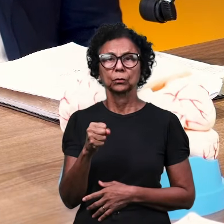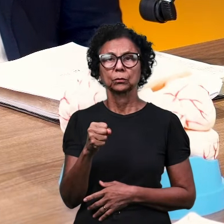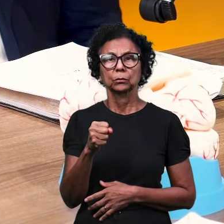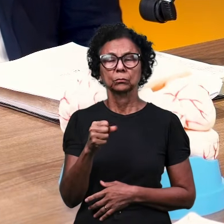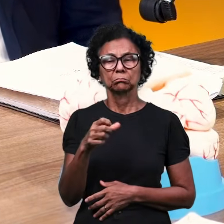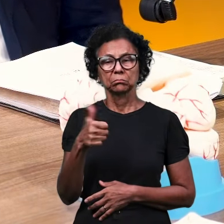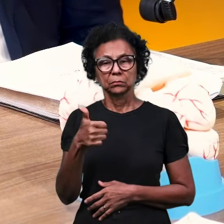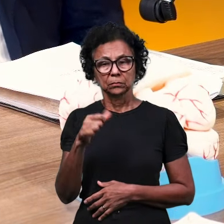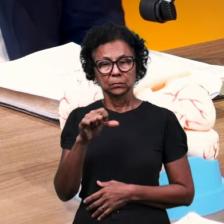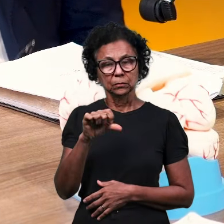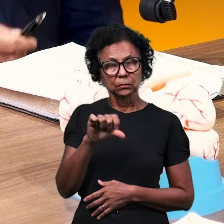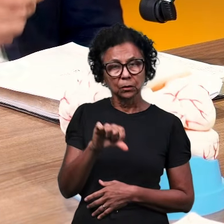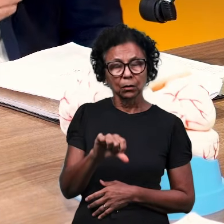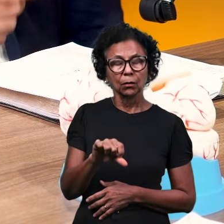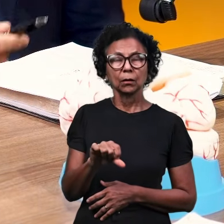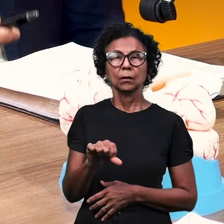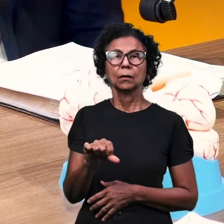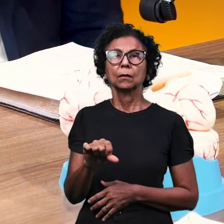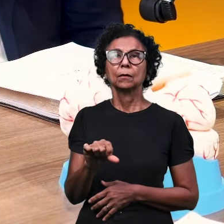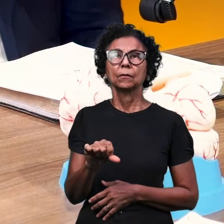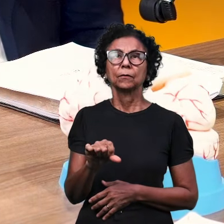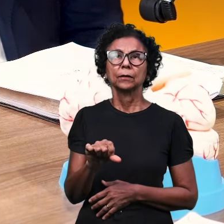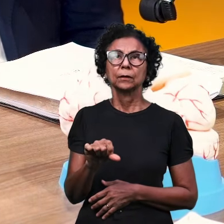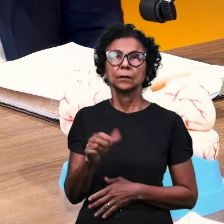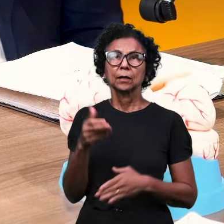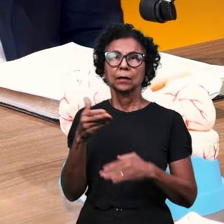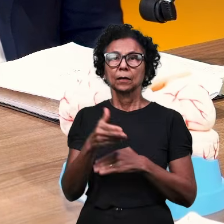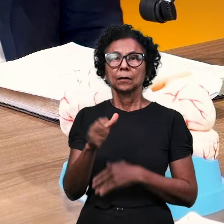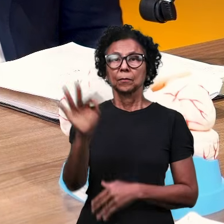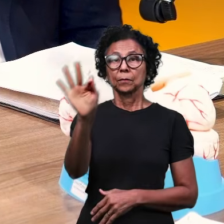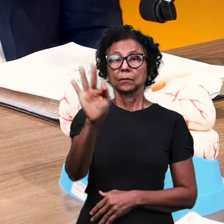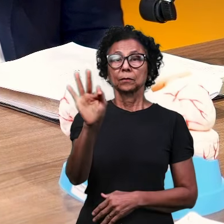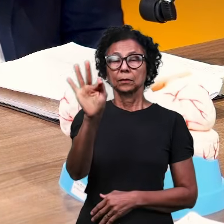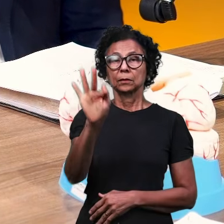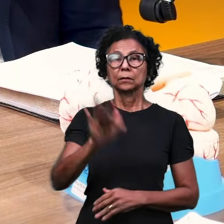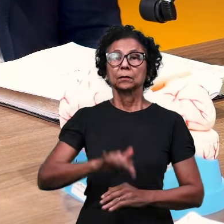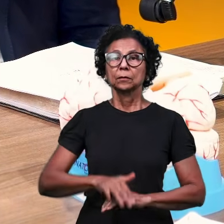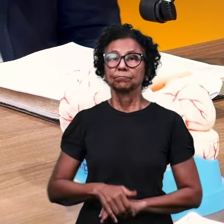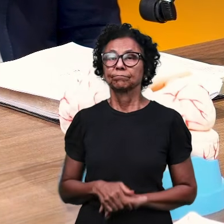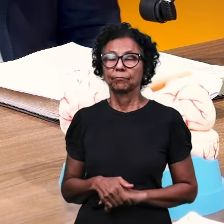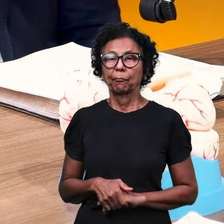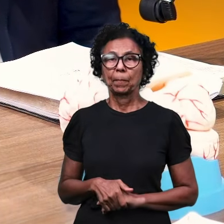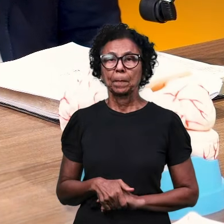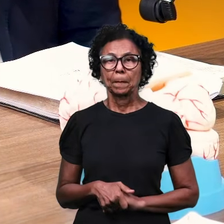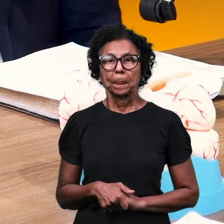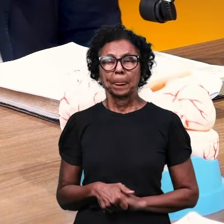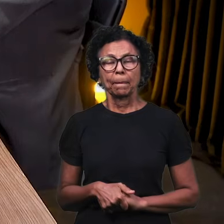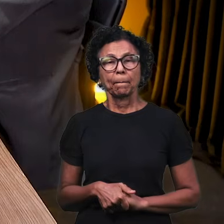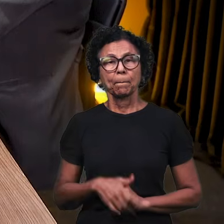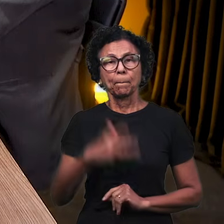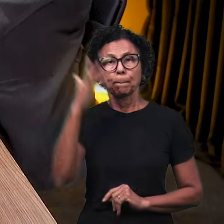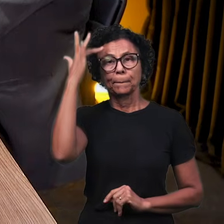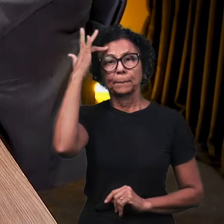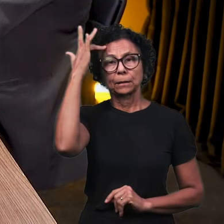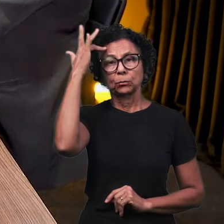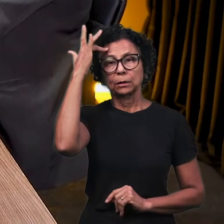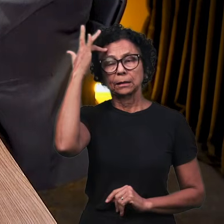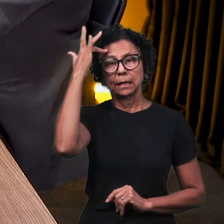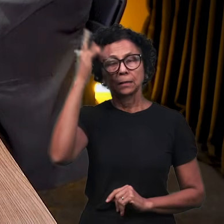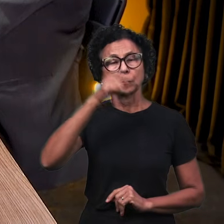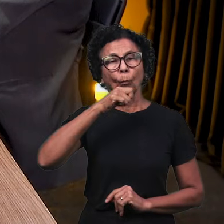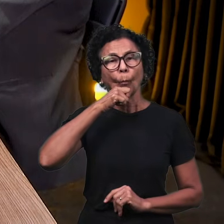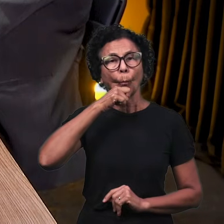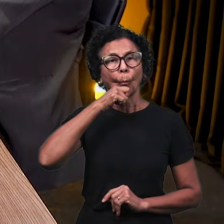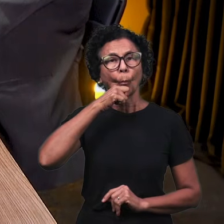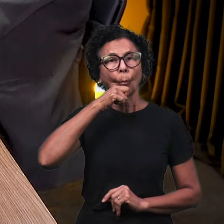acadêmica. Com essa idade, o córtex pré-frontal não está maduro ainda, não está formado. Verdade. A região